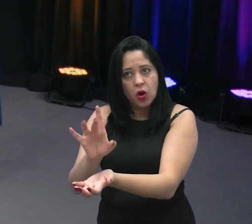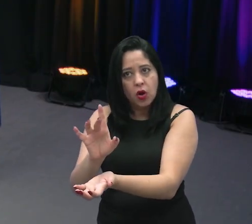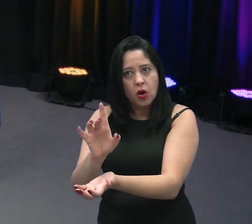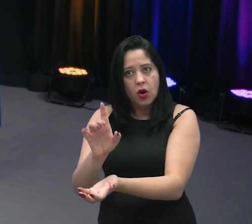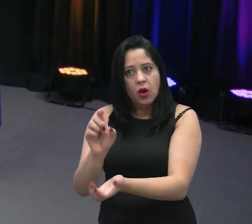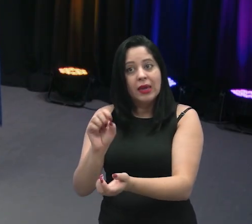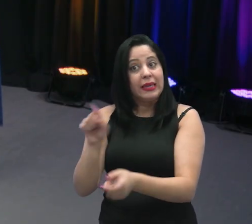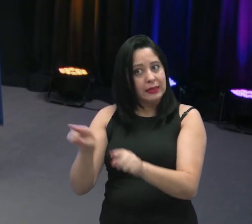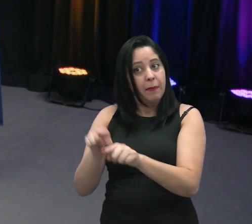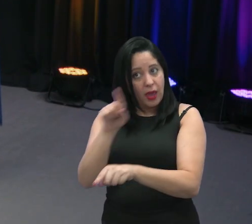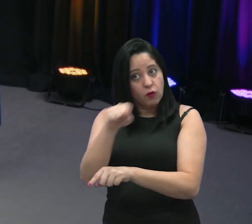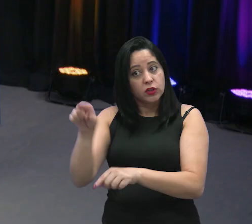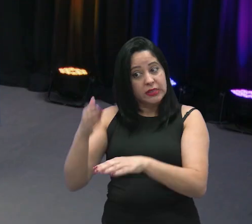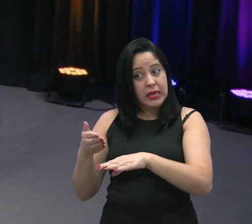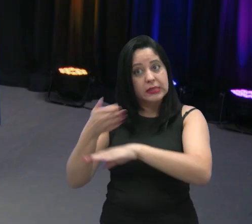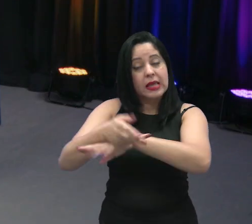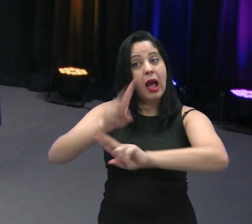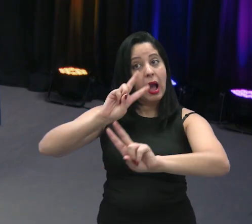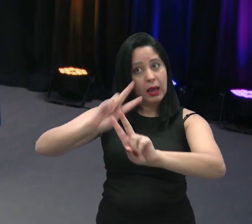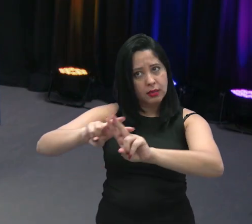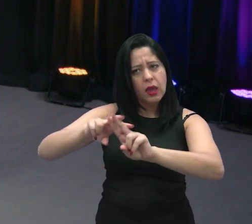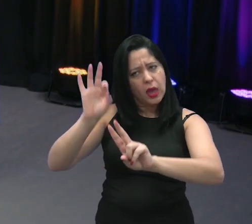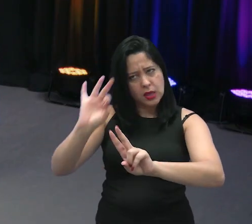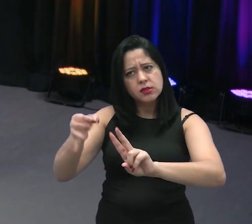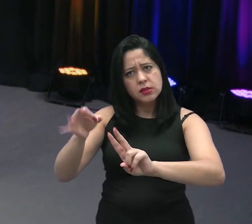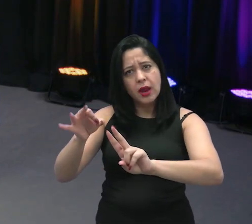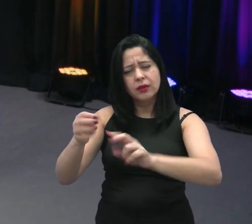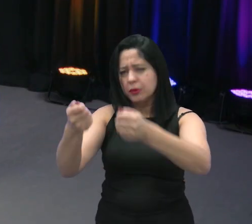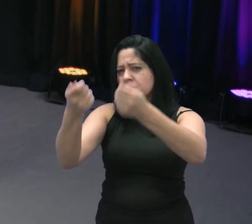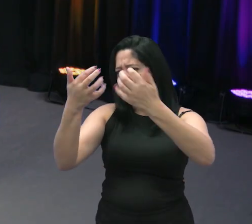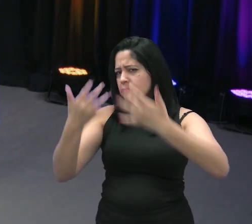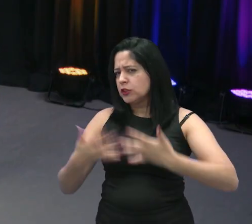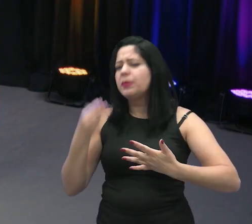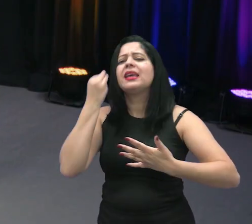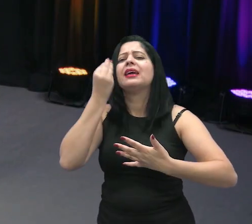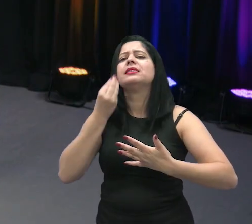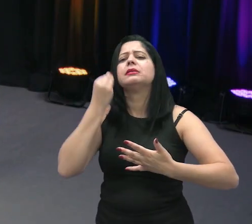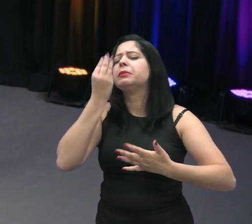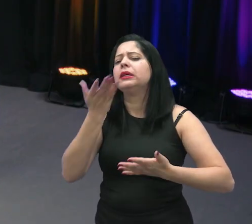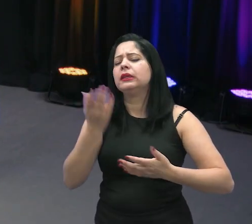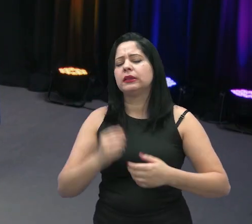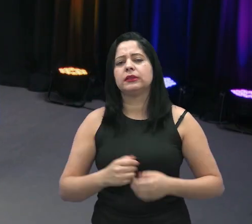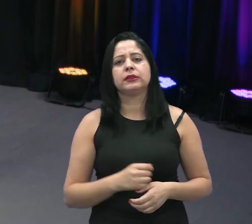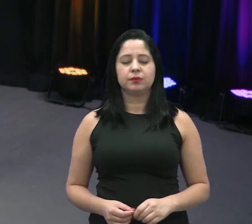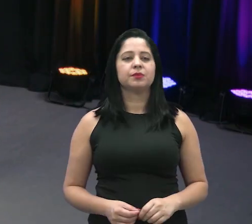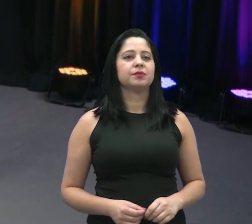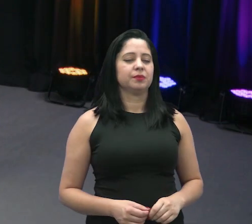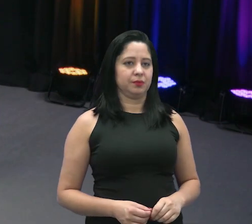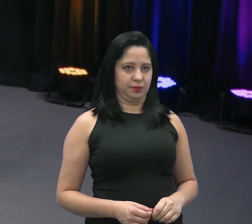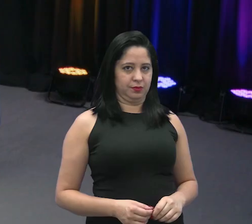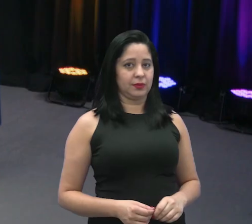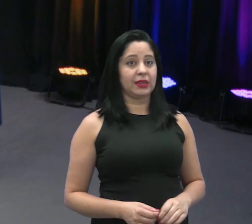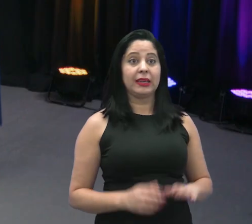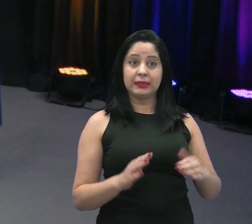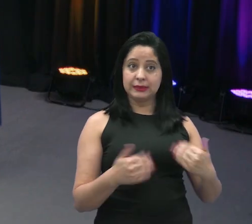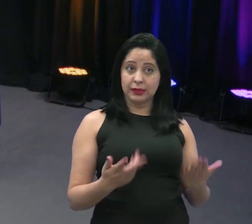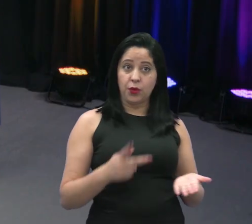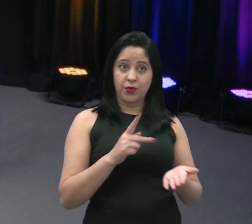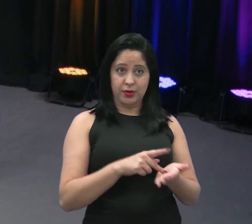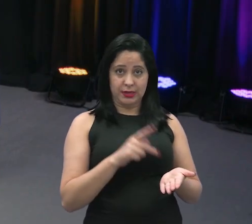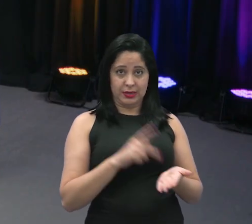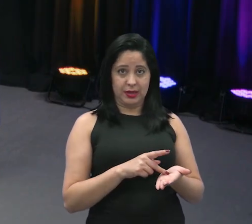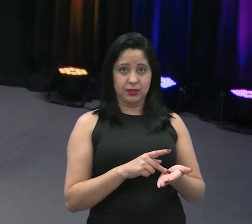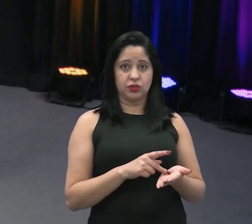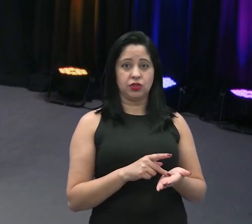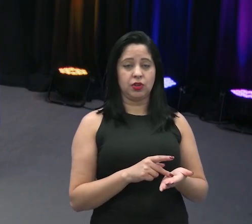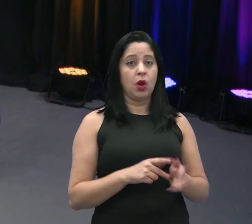também estão em penitenciárias. E eu queria que você falasse um pouco dessa breve experiência, como é para vocês? Olha, na